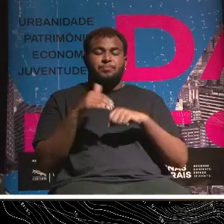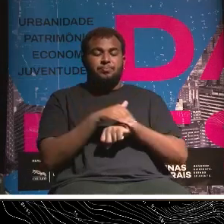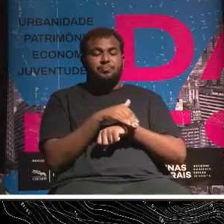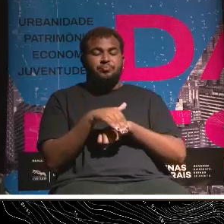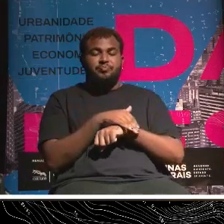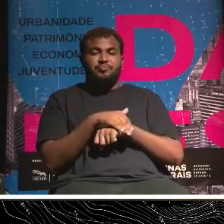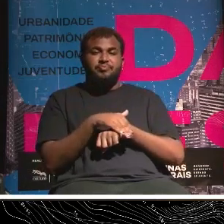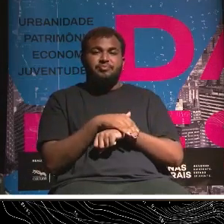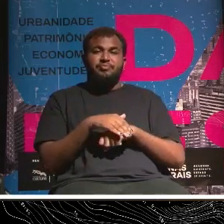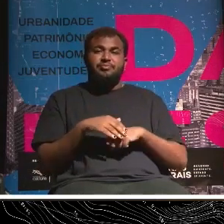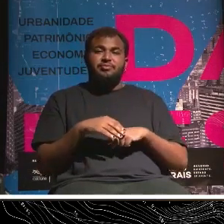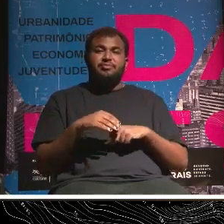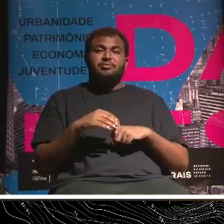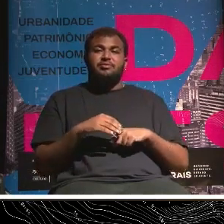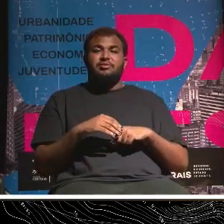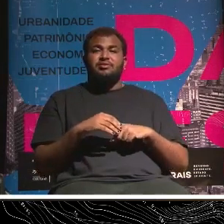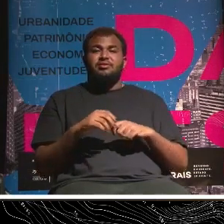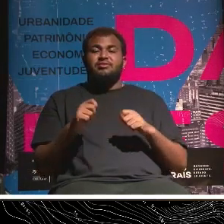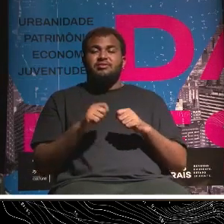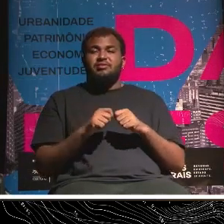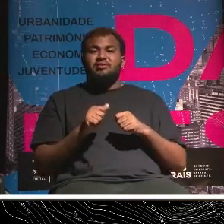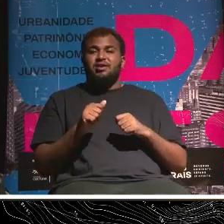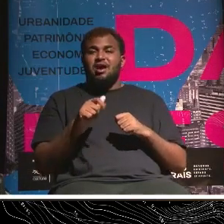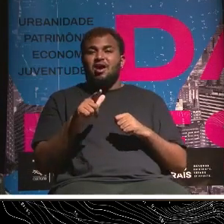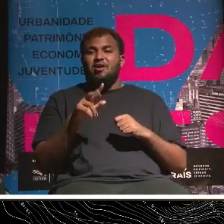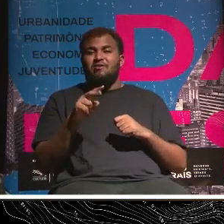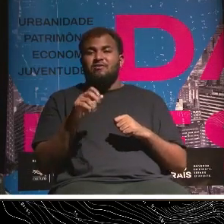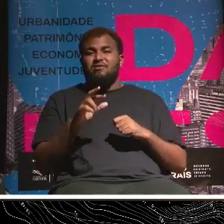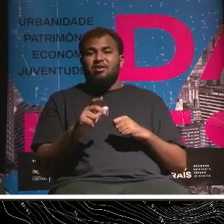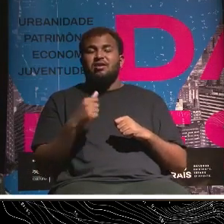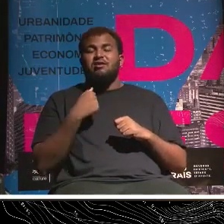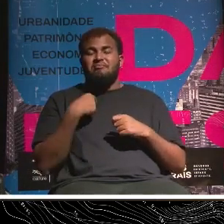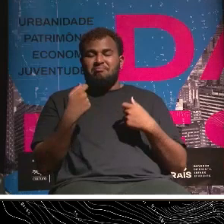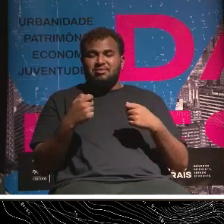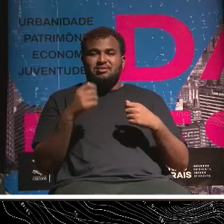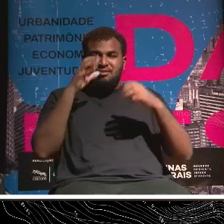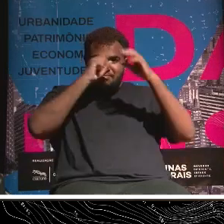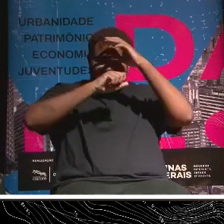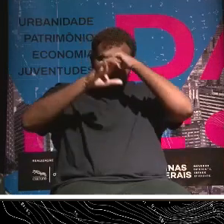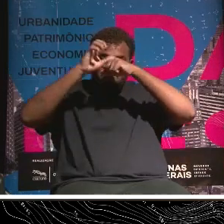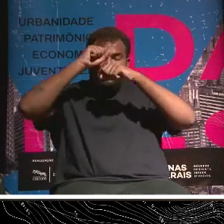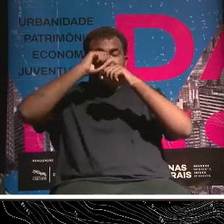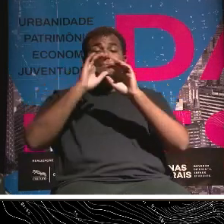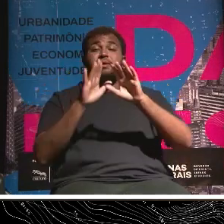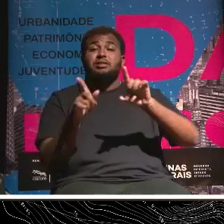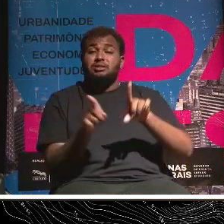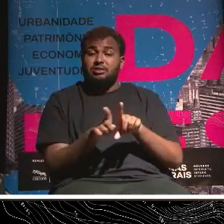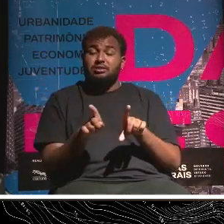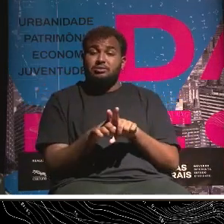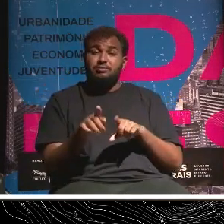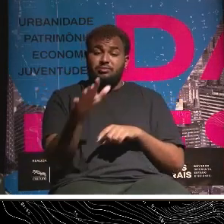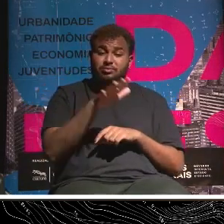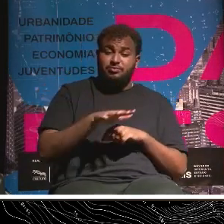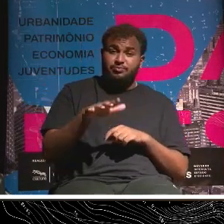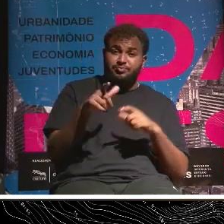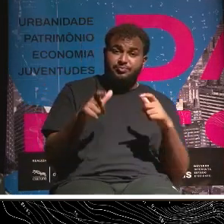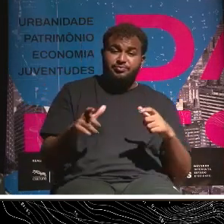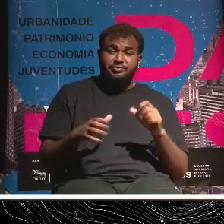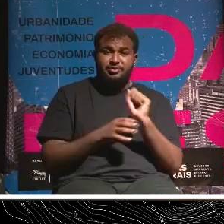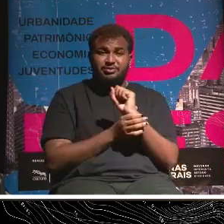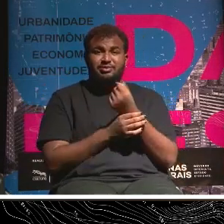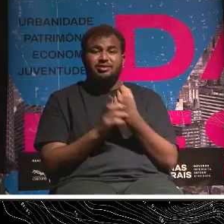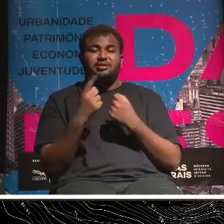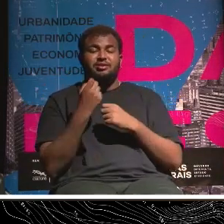tirar um alvará como ninguém, diga-se de passagem que eu tive que aprender, mas de também se ter um lugar seguro onde a gente